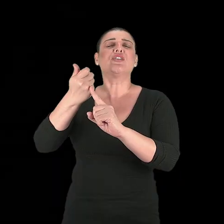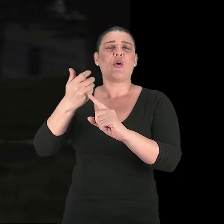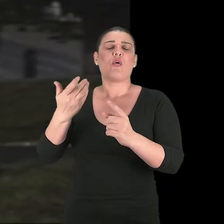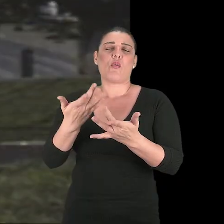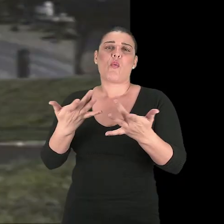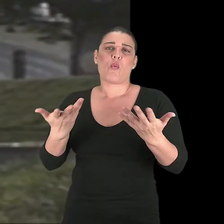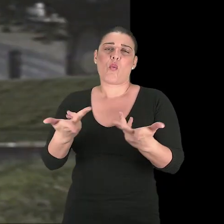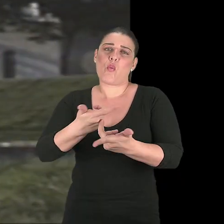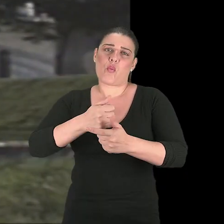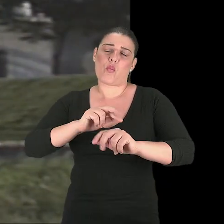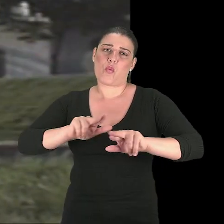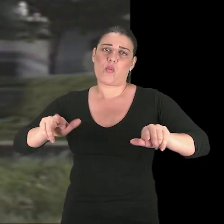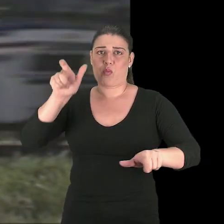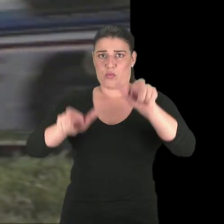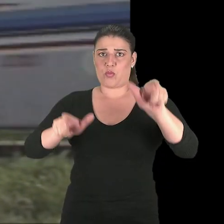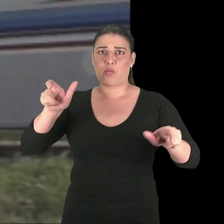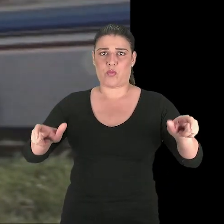né?